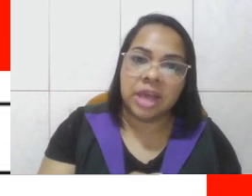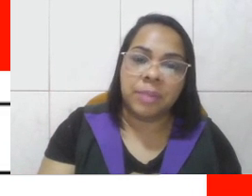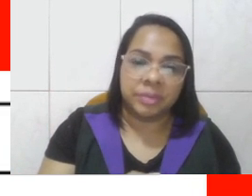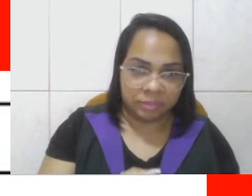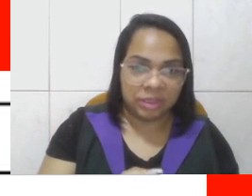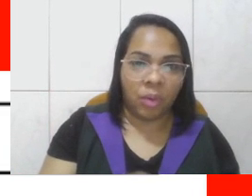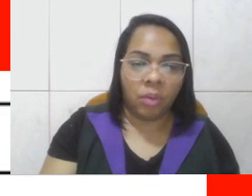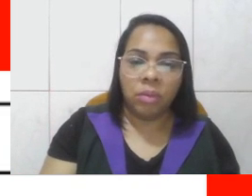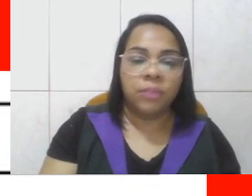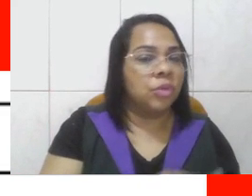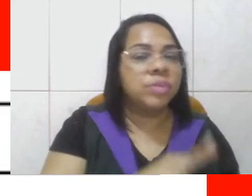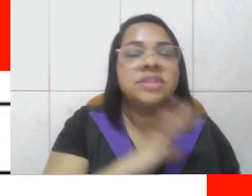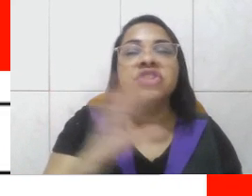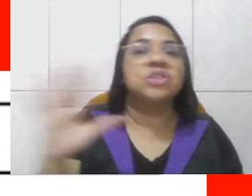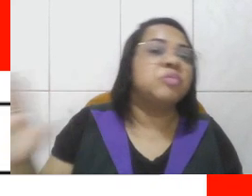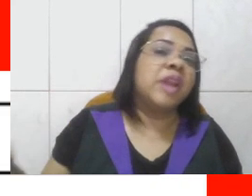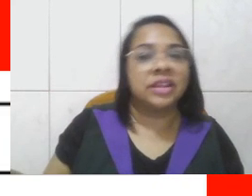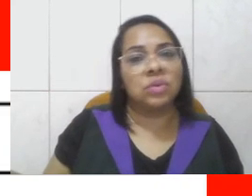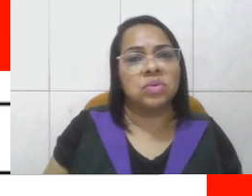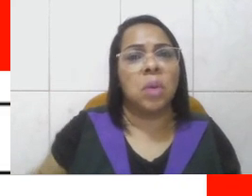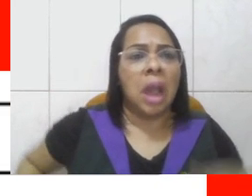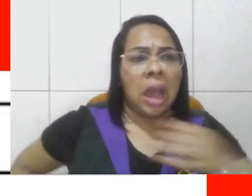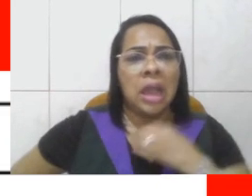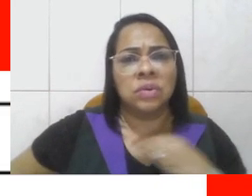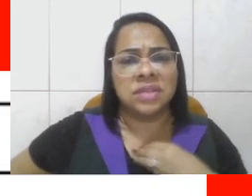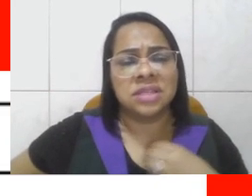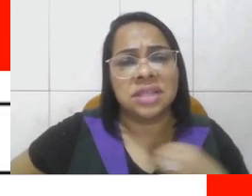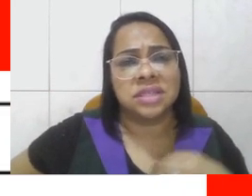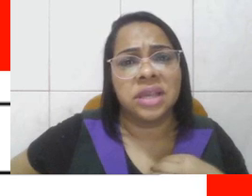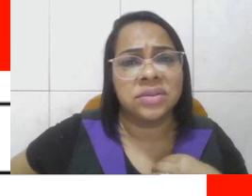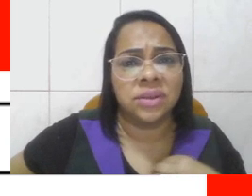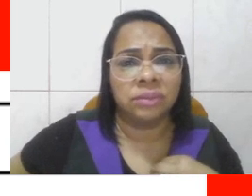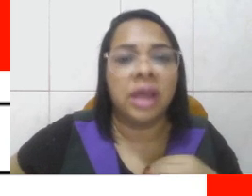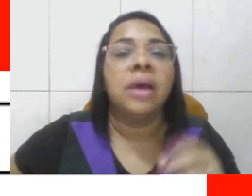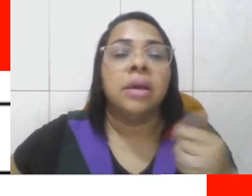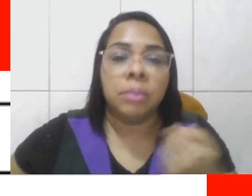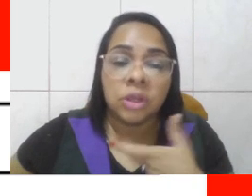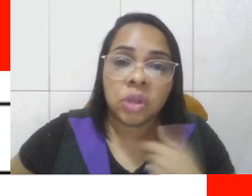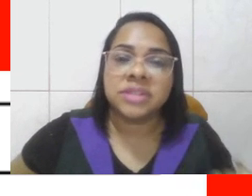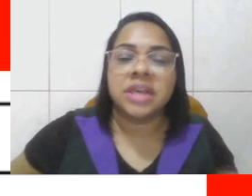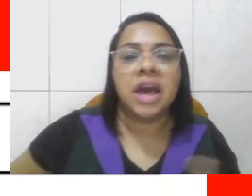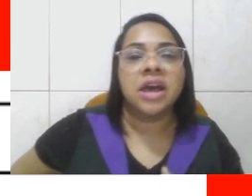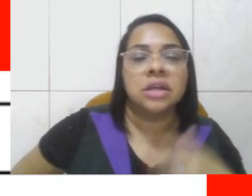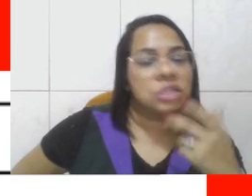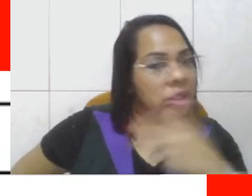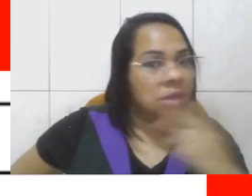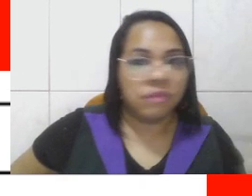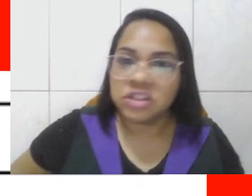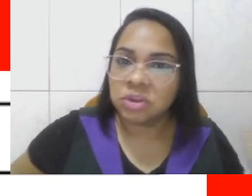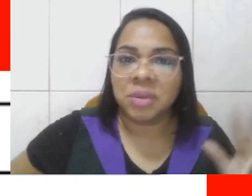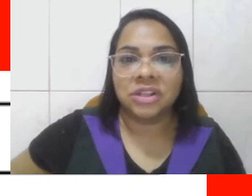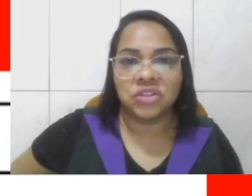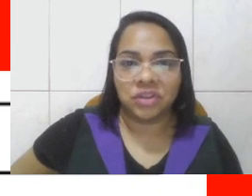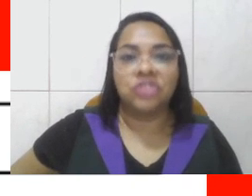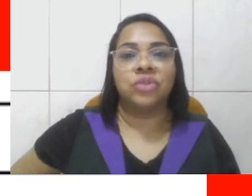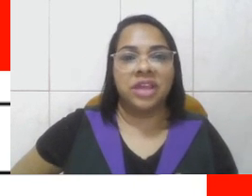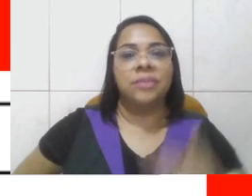no WhatsApp, tá bom? Não precisa esperar até o Zoom. Ai, não sei se tá certo, se não tá. Manda uma mensagem,